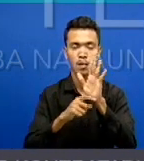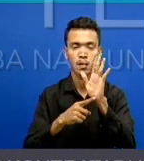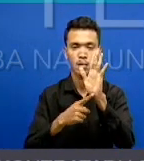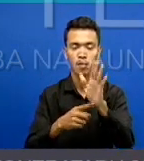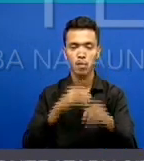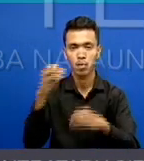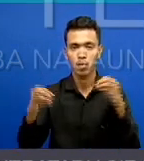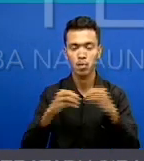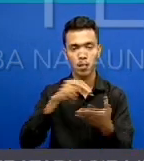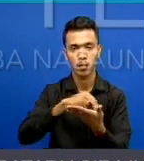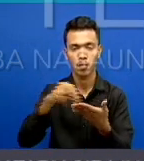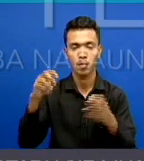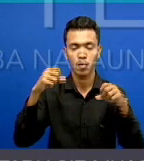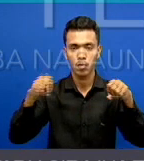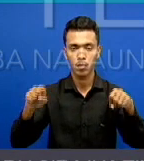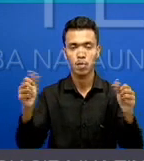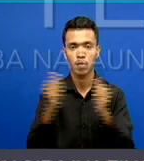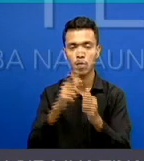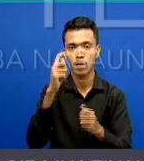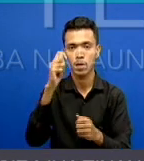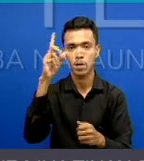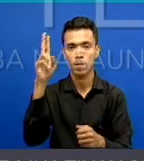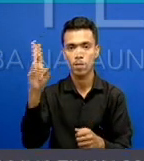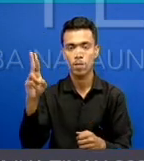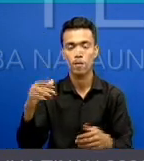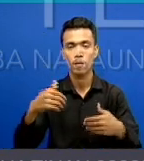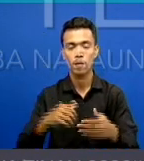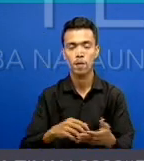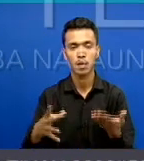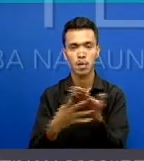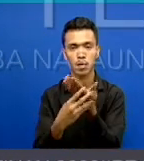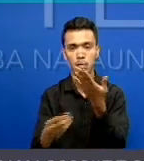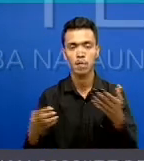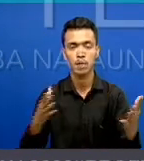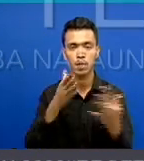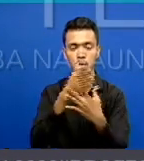Quando a chapa matrícula, ba motorizada, ho letra T, ho U, ni original seitama